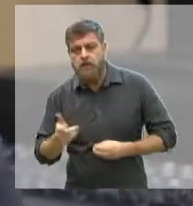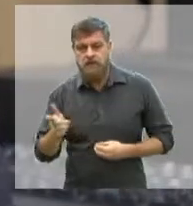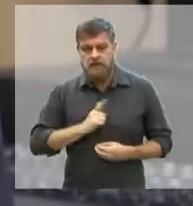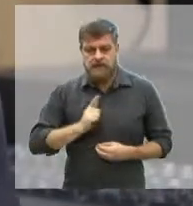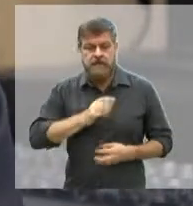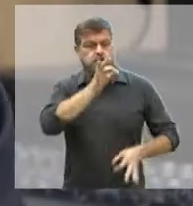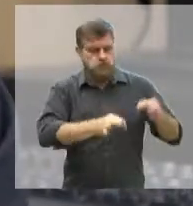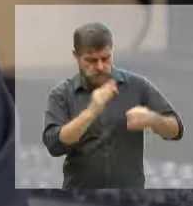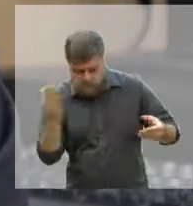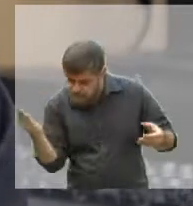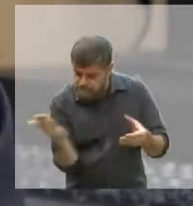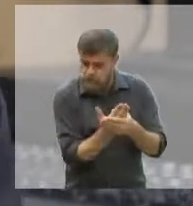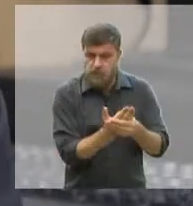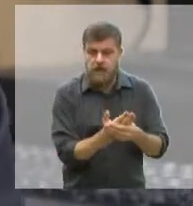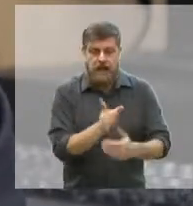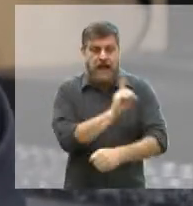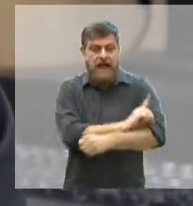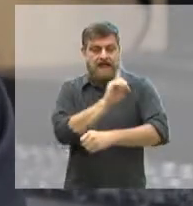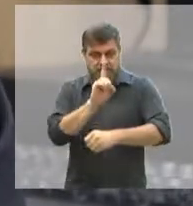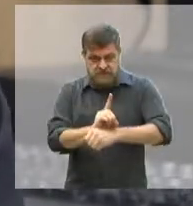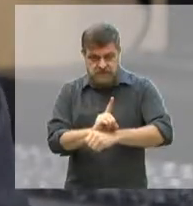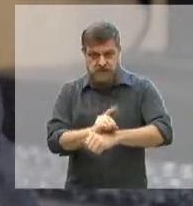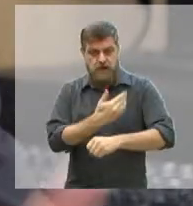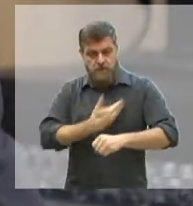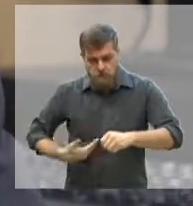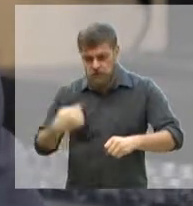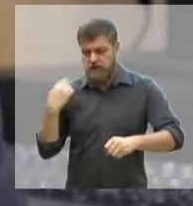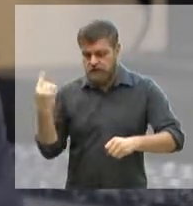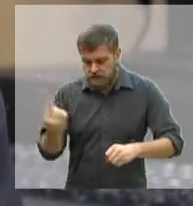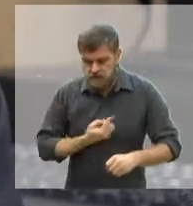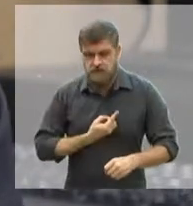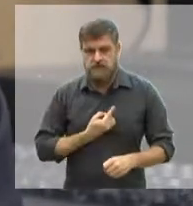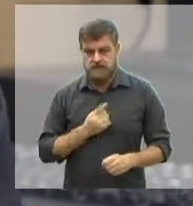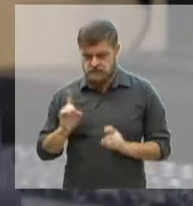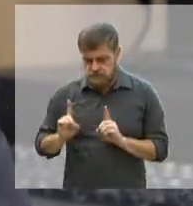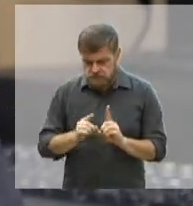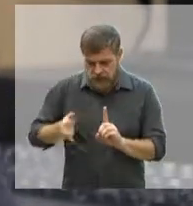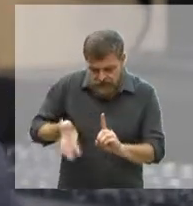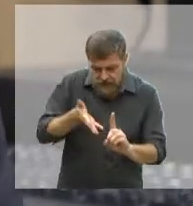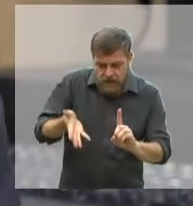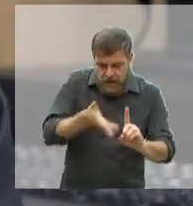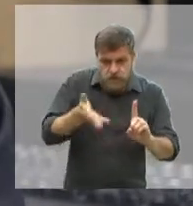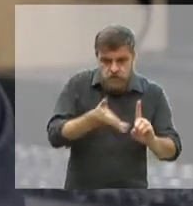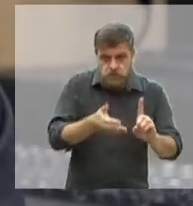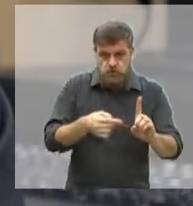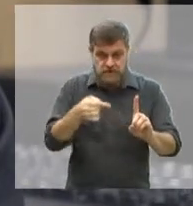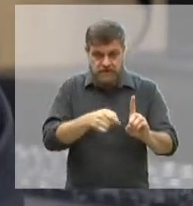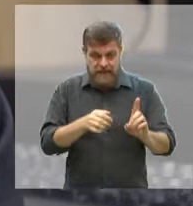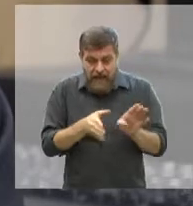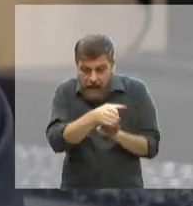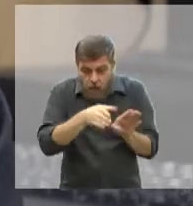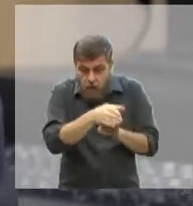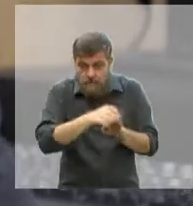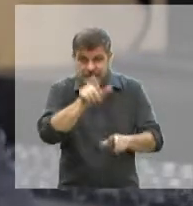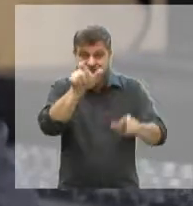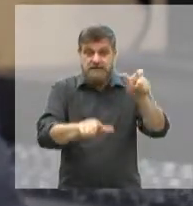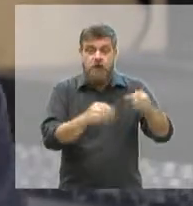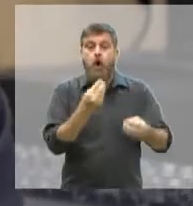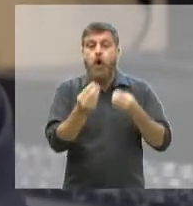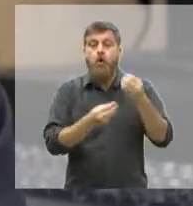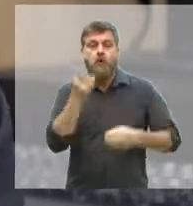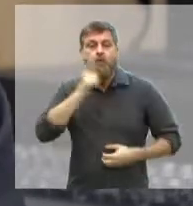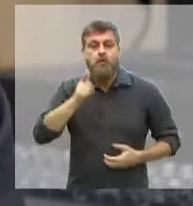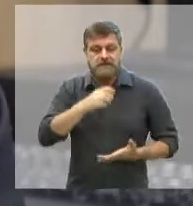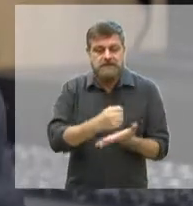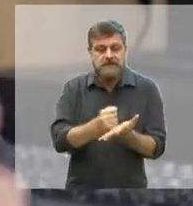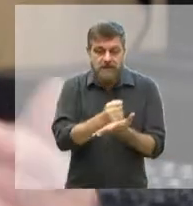processo de judicialização junto à Defensoria Pública, que acontece muito, a gente, né, ajuda as pessoas a encontrar o caminho do acesso ao